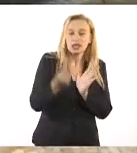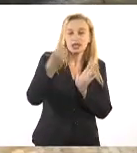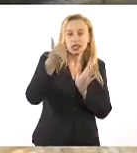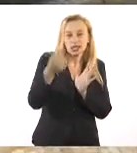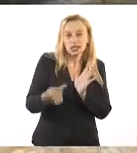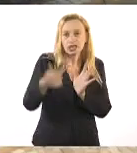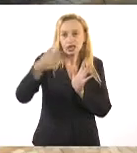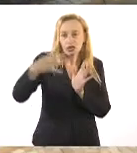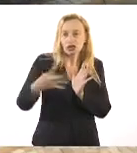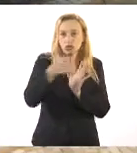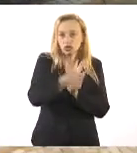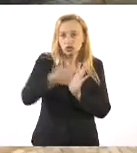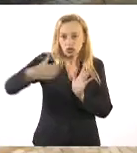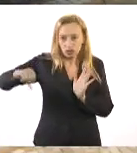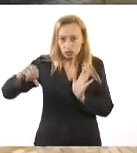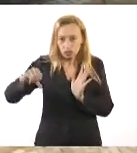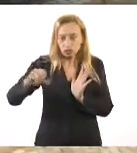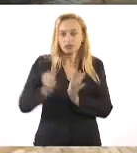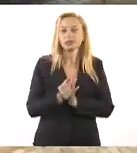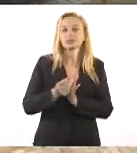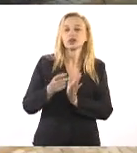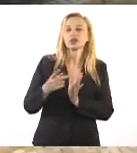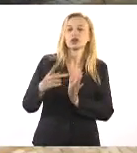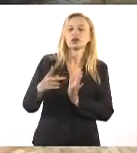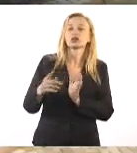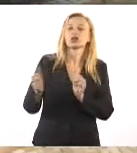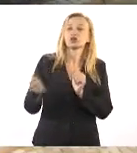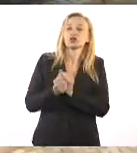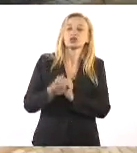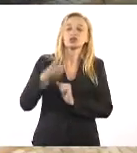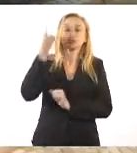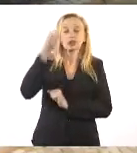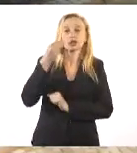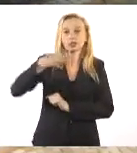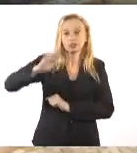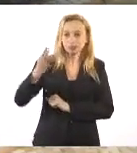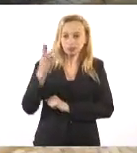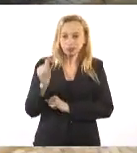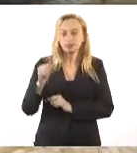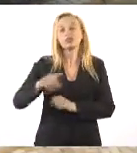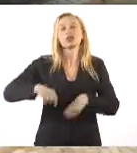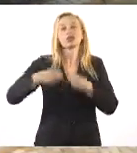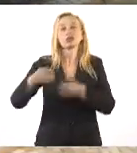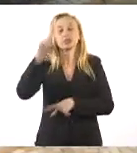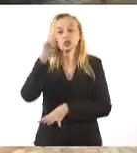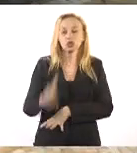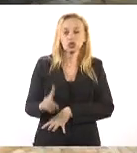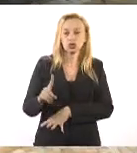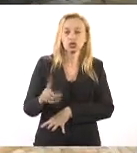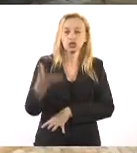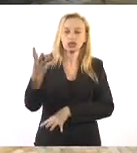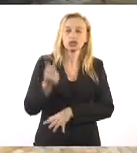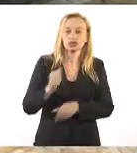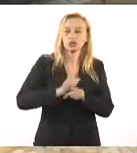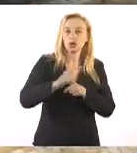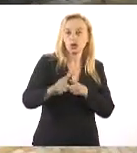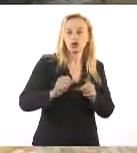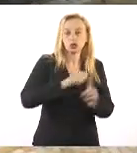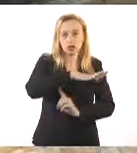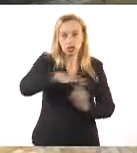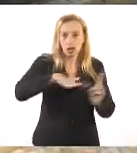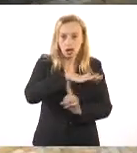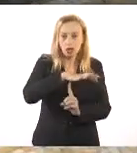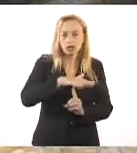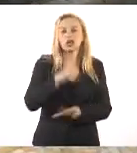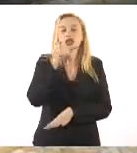674 de 2019, com a coautoria da deputada Marta Rocha, que dá o direito ao recebimento do aluguel social